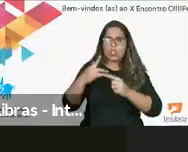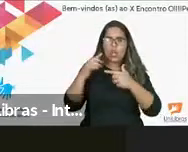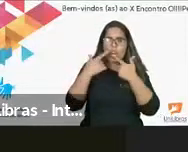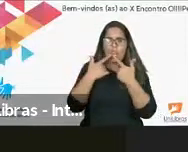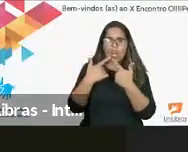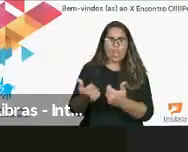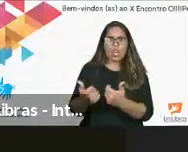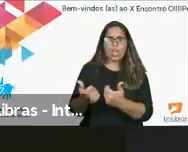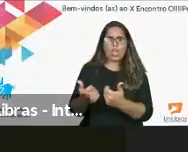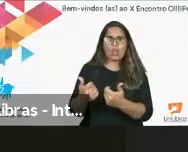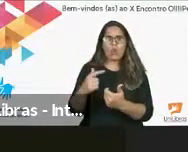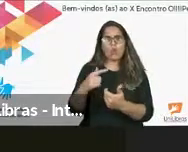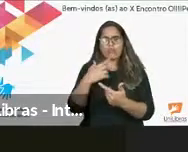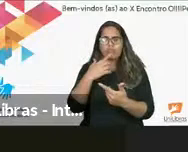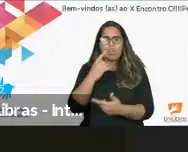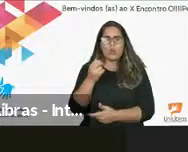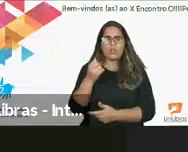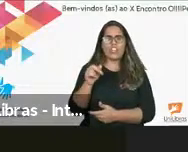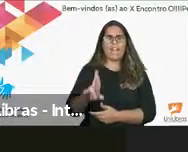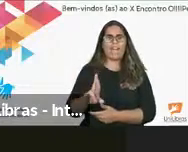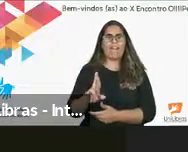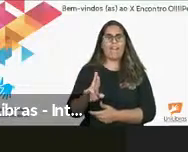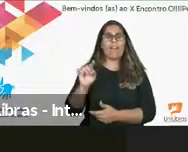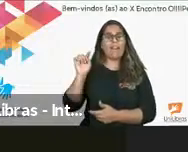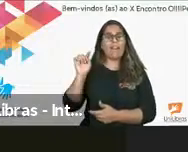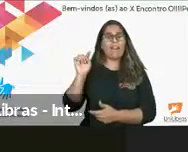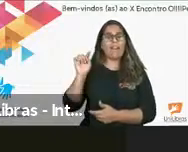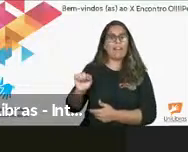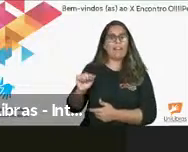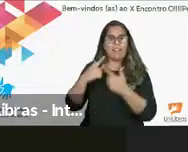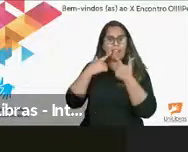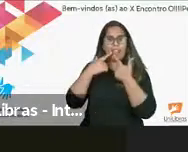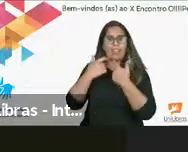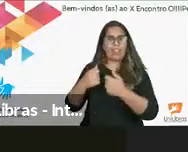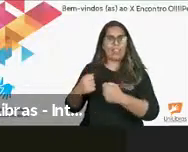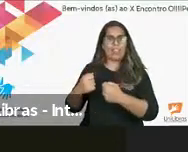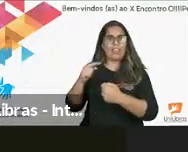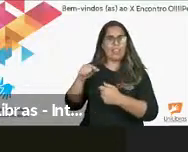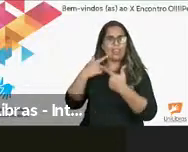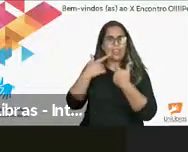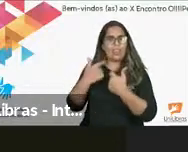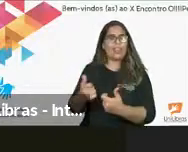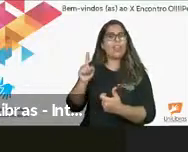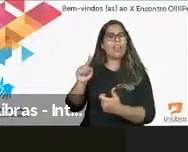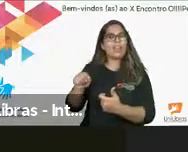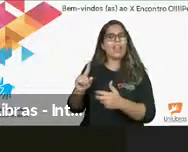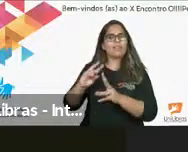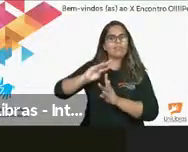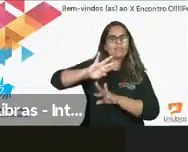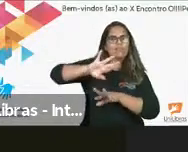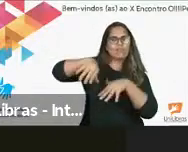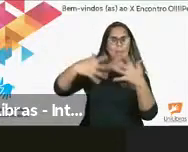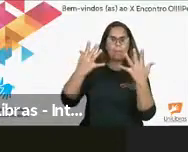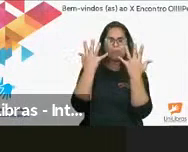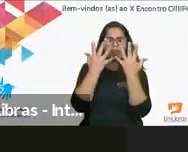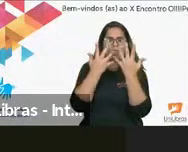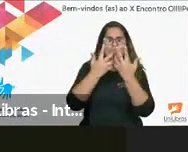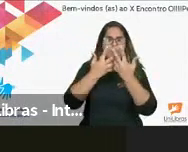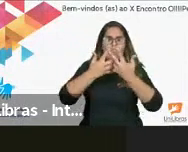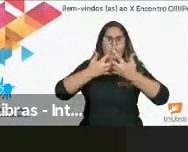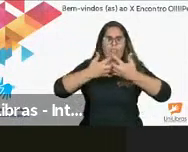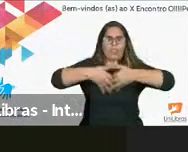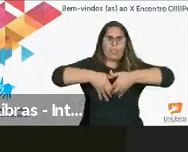ou linguagear, pois a ele, esse puro linguajar, se entrelaça o emocional.